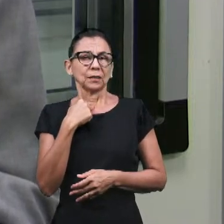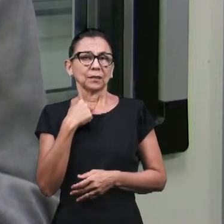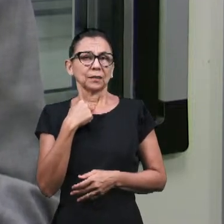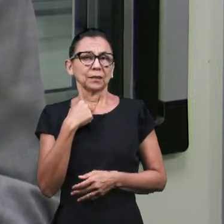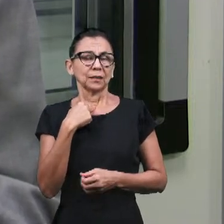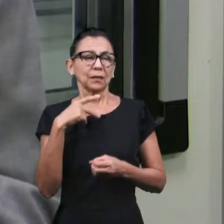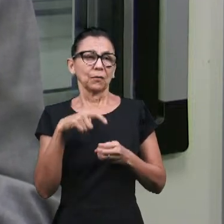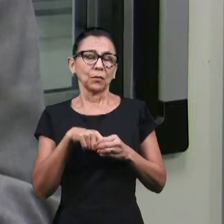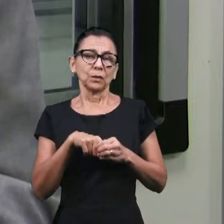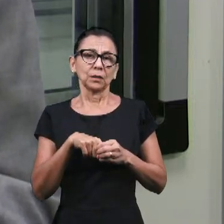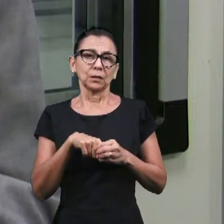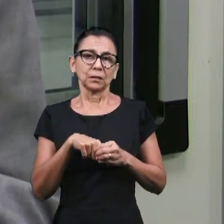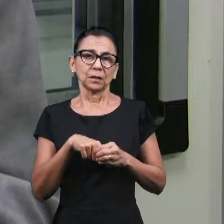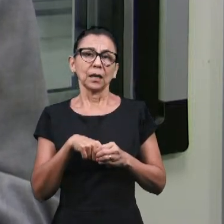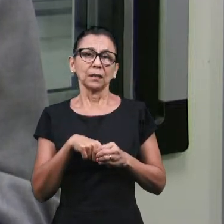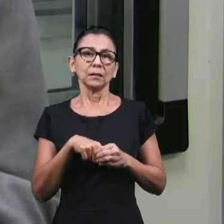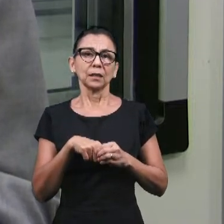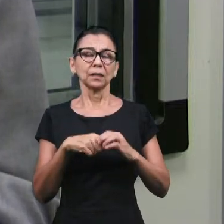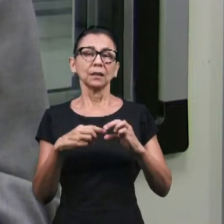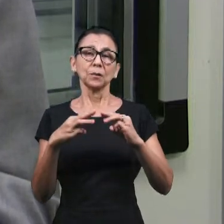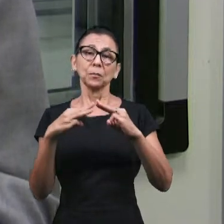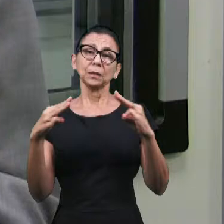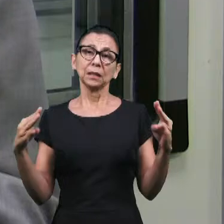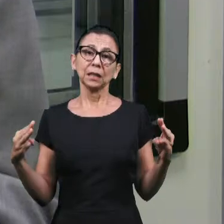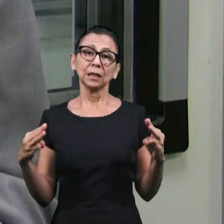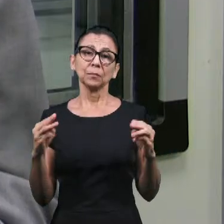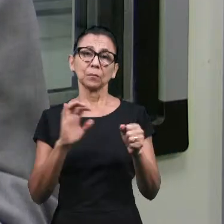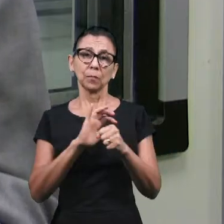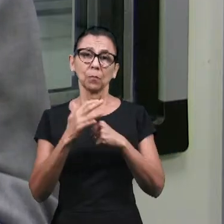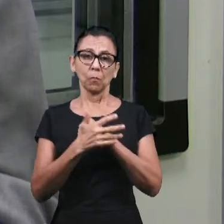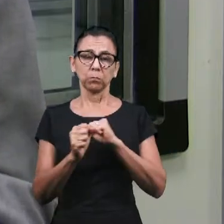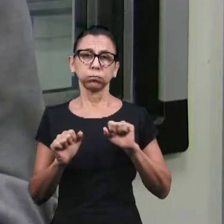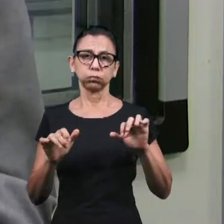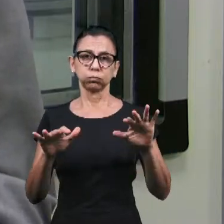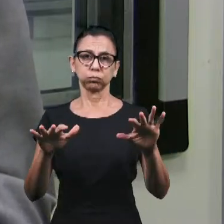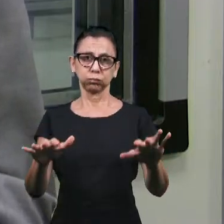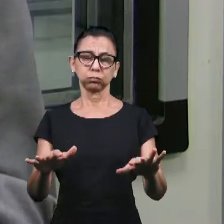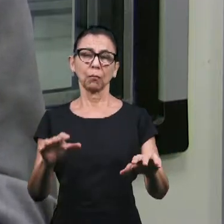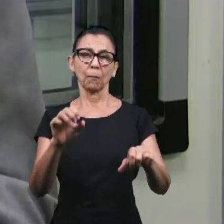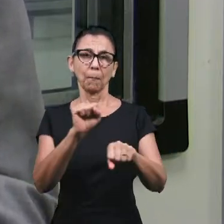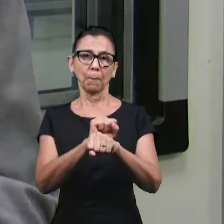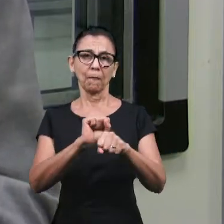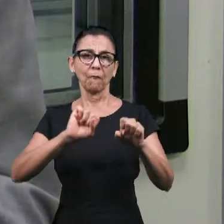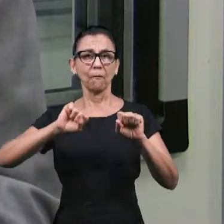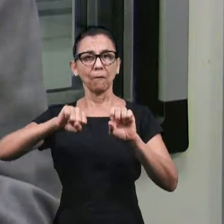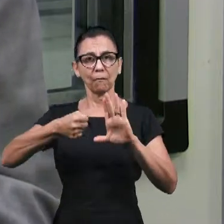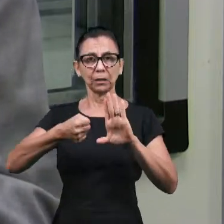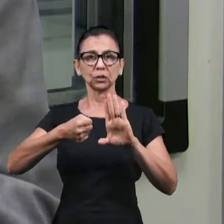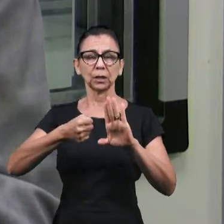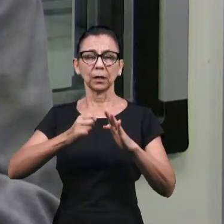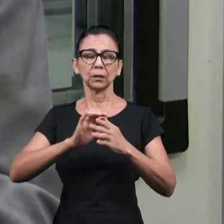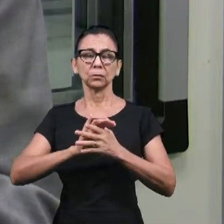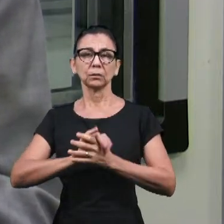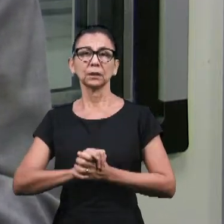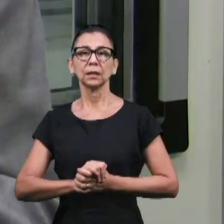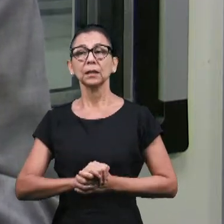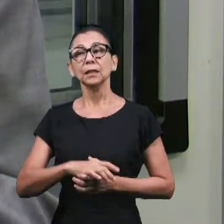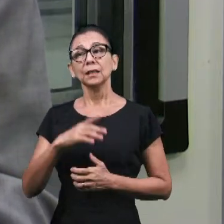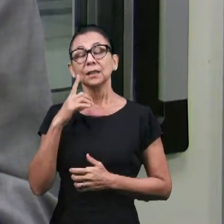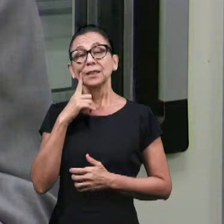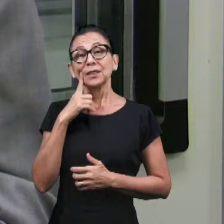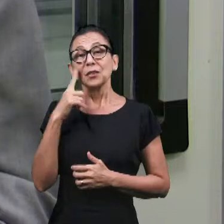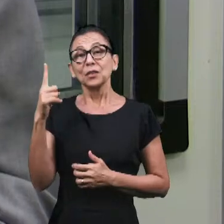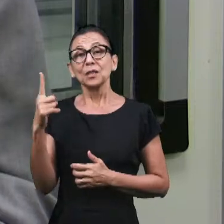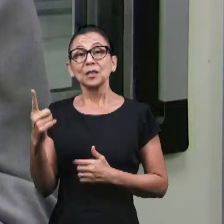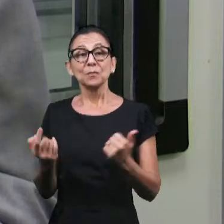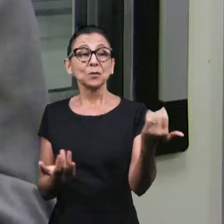parado fechado né E ali nós podemos contemplar os principalmente os jovens a que você estou falando jovens né